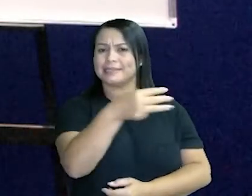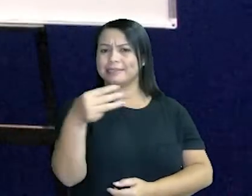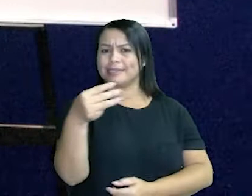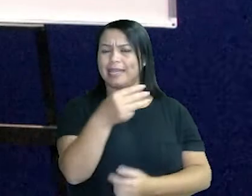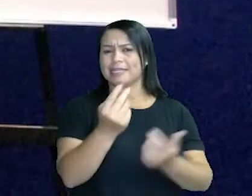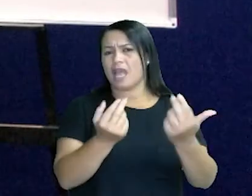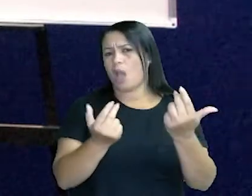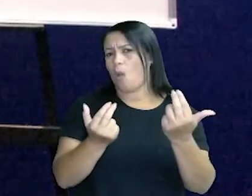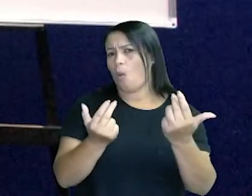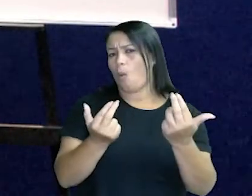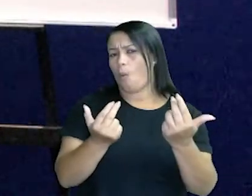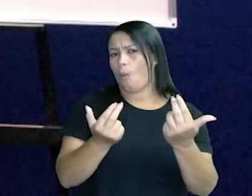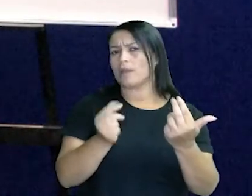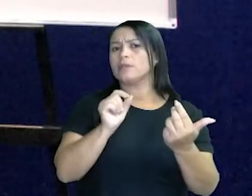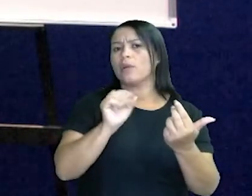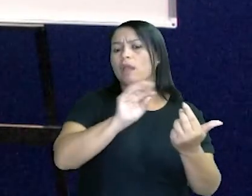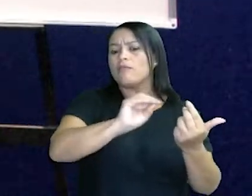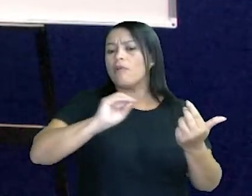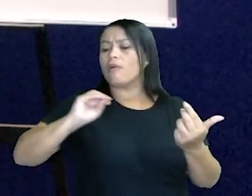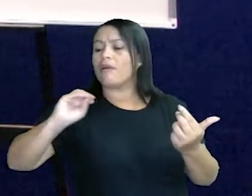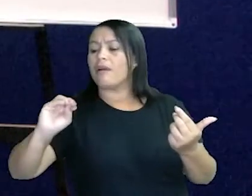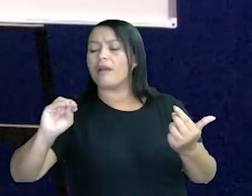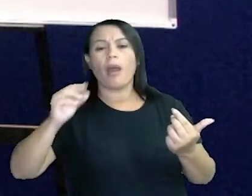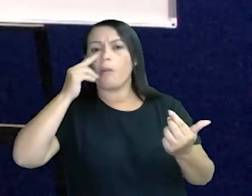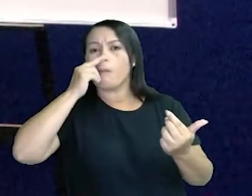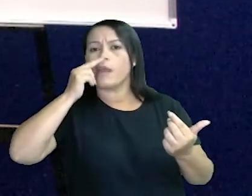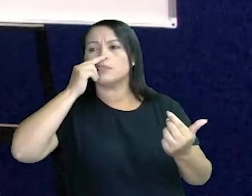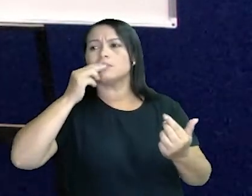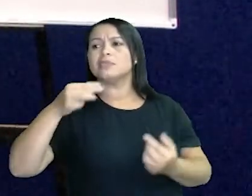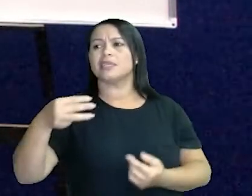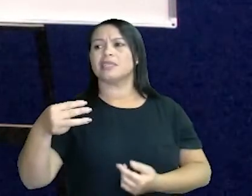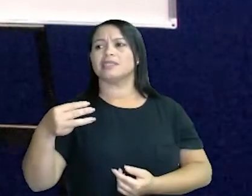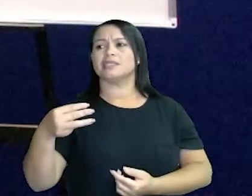três são iguais então eu vou repetir